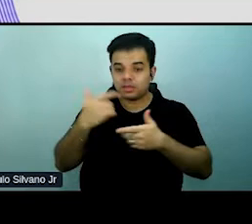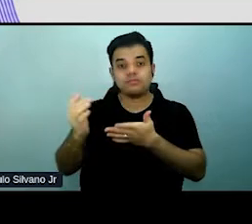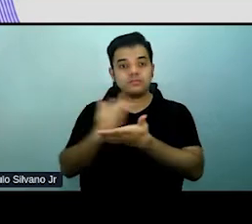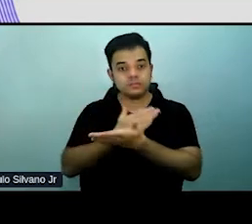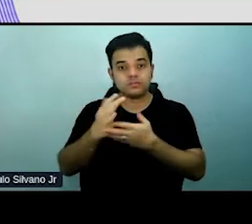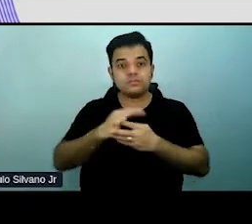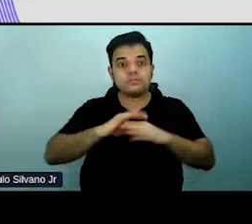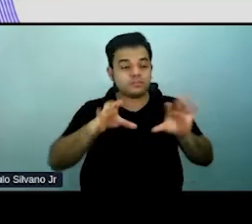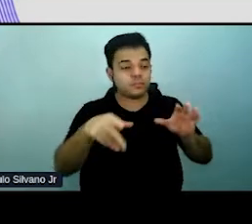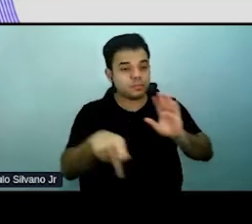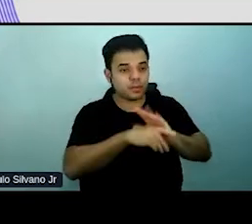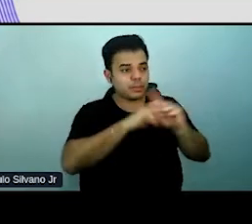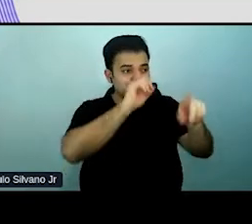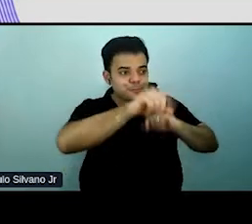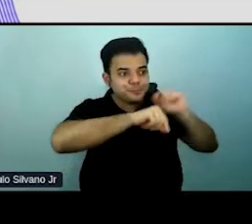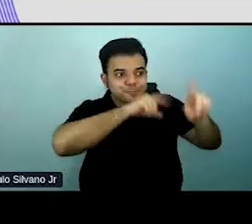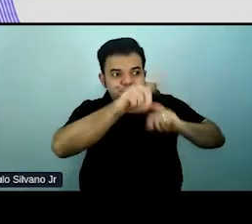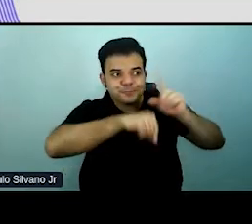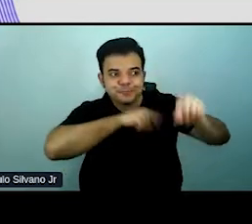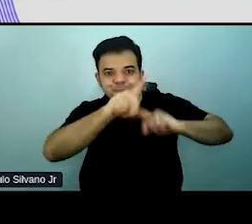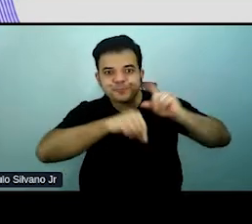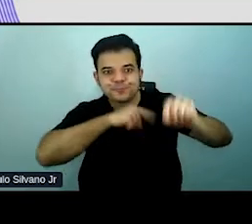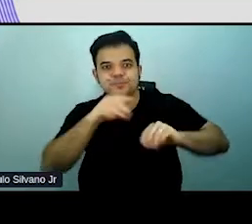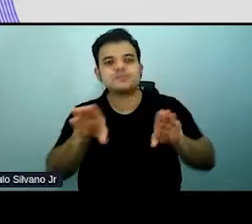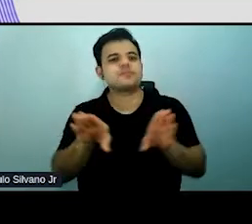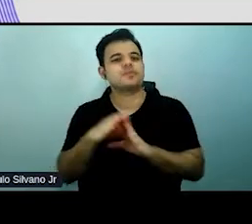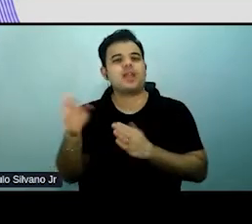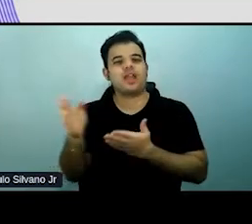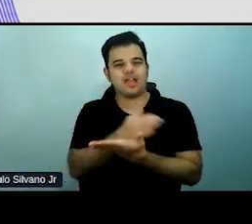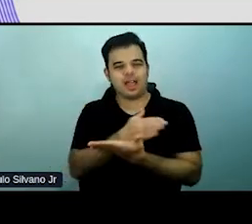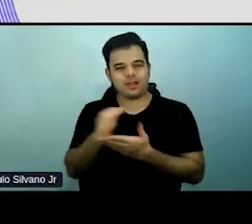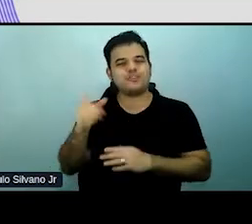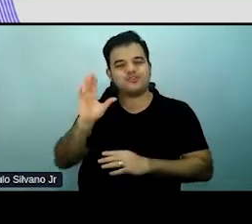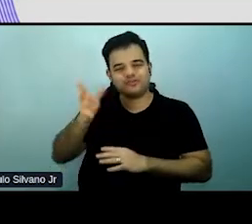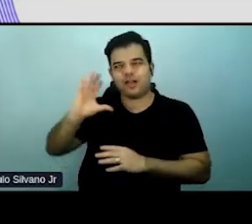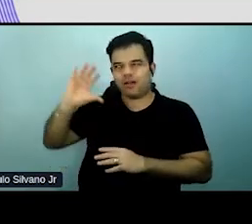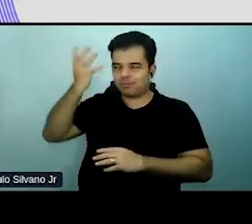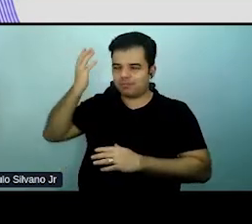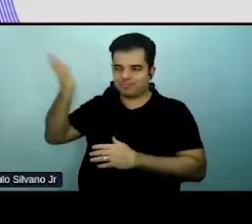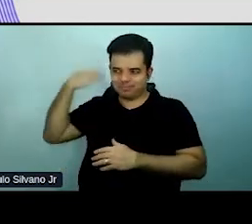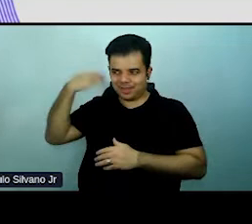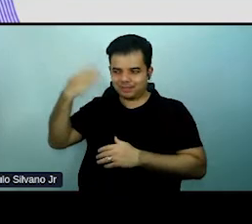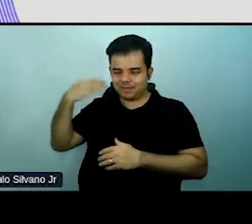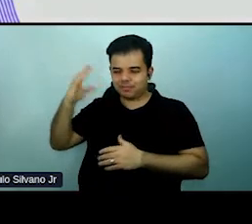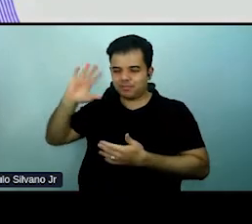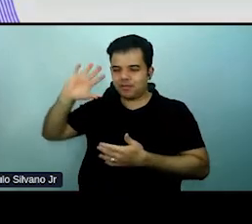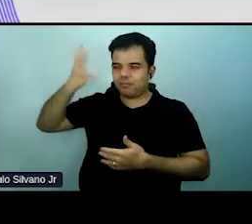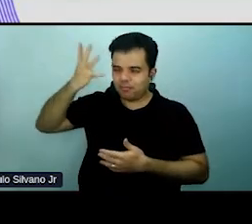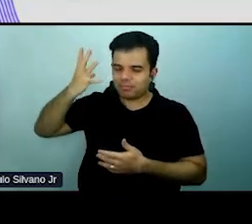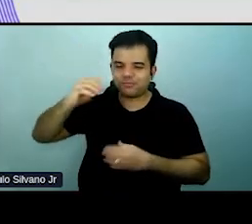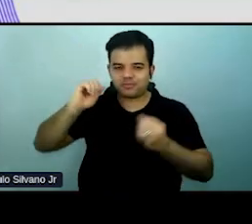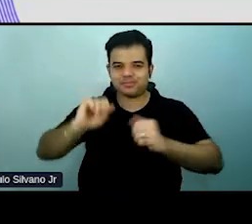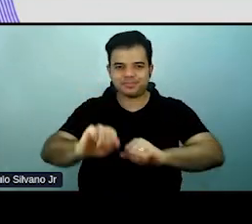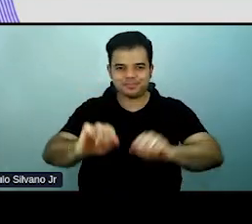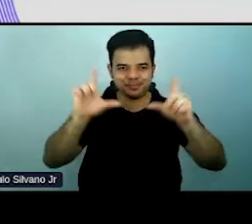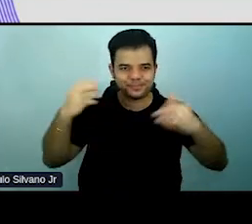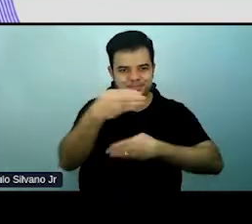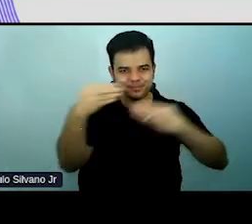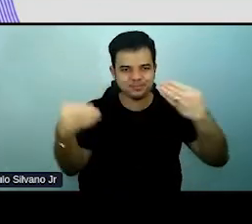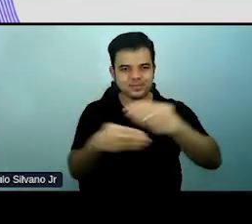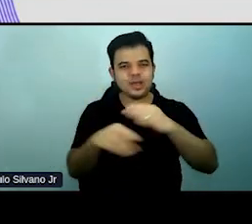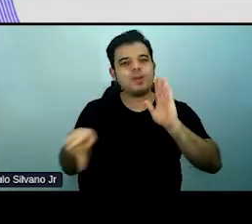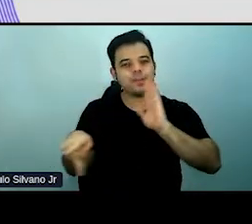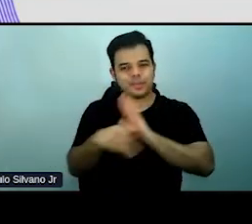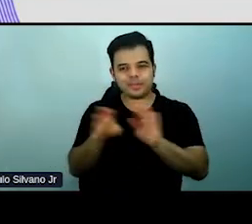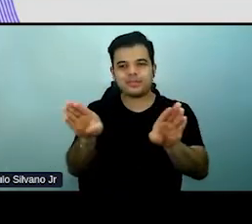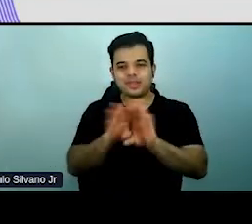processo seletivo, né? Então, a gente trouxe até alguns recortes do que a gente coletou através do Glassdoor, que é onde a gente